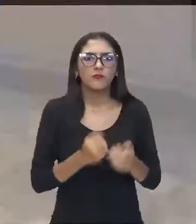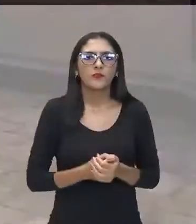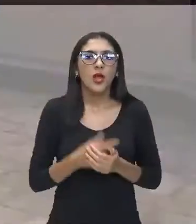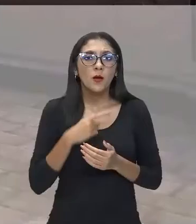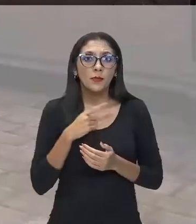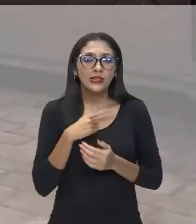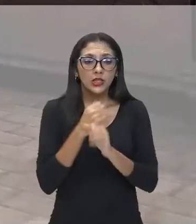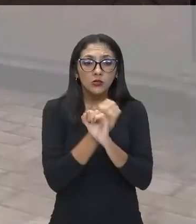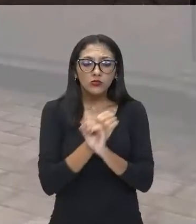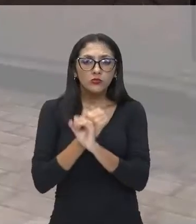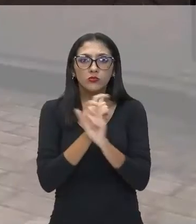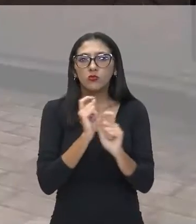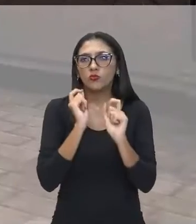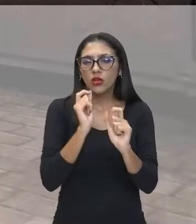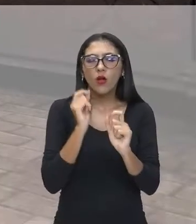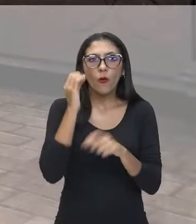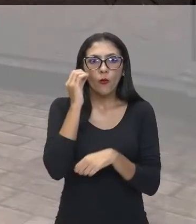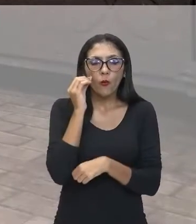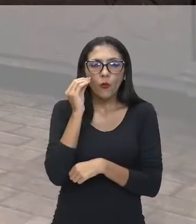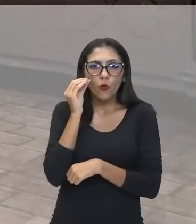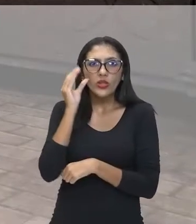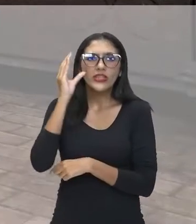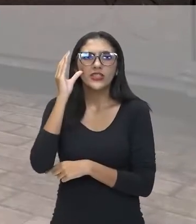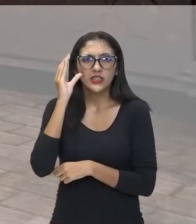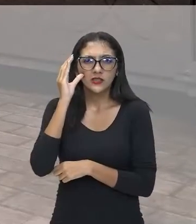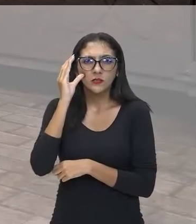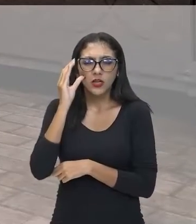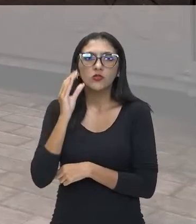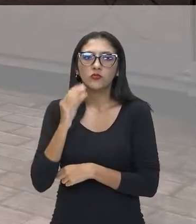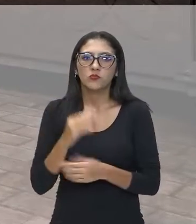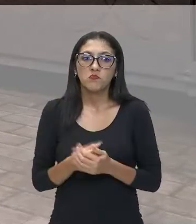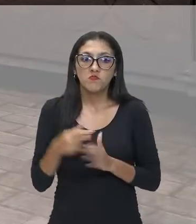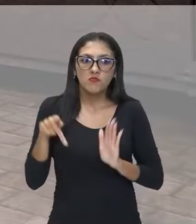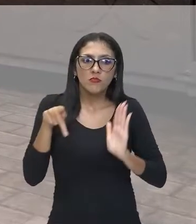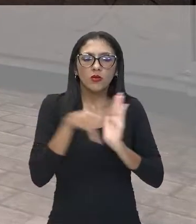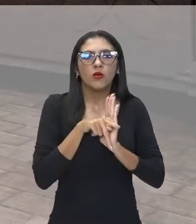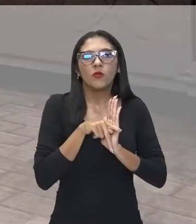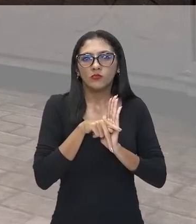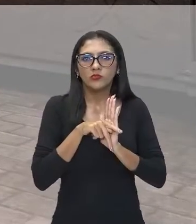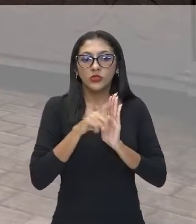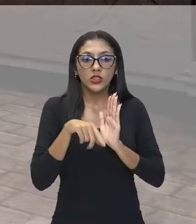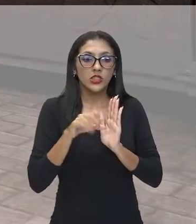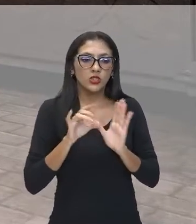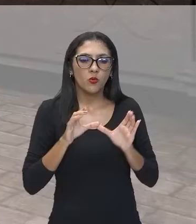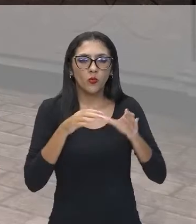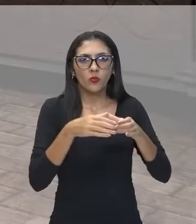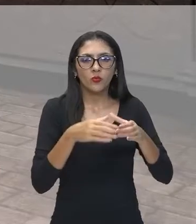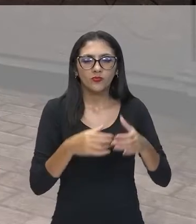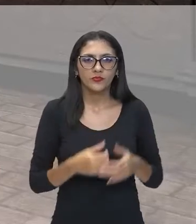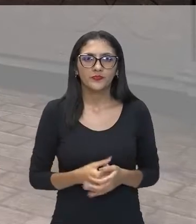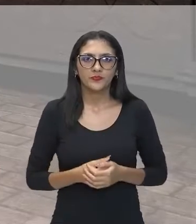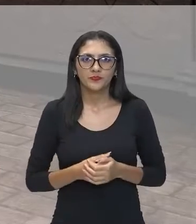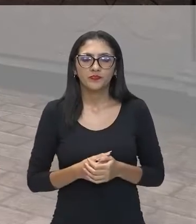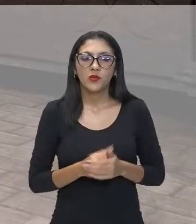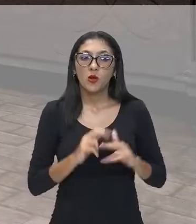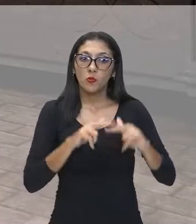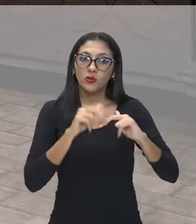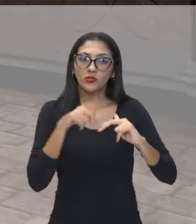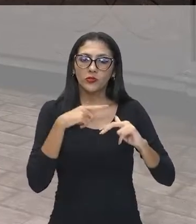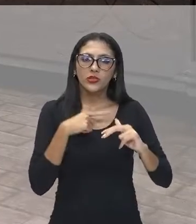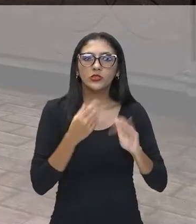os conhecimentos fossem bem empregados. Assim, os alquimistas, eles